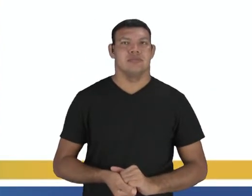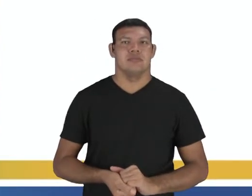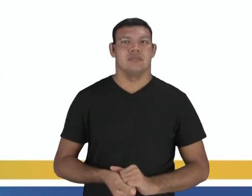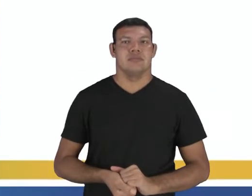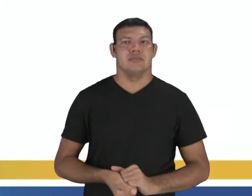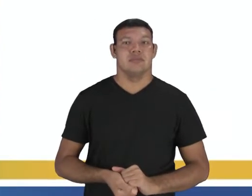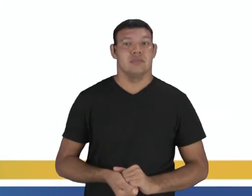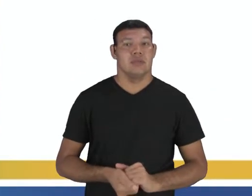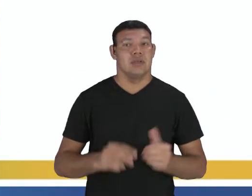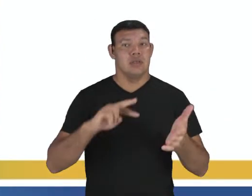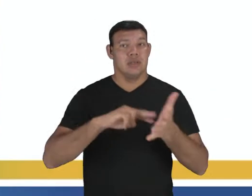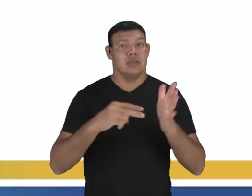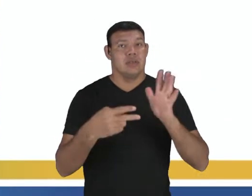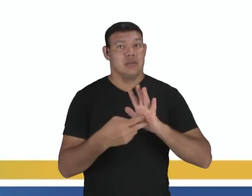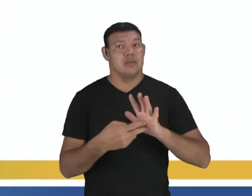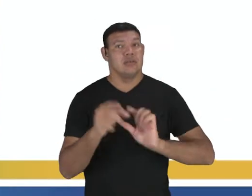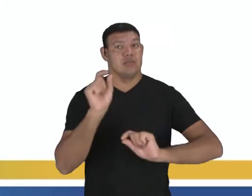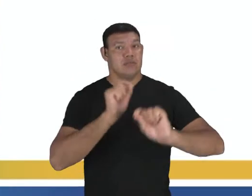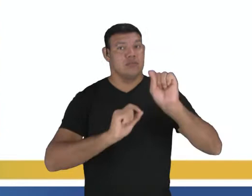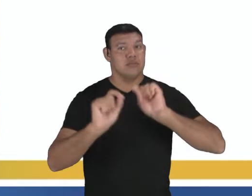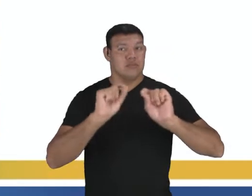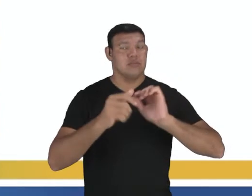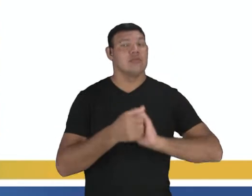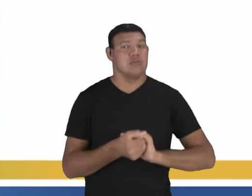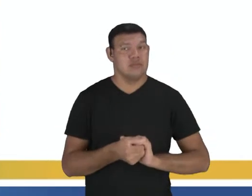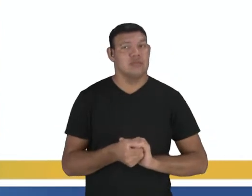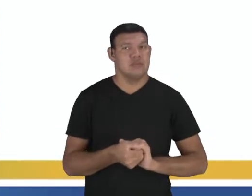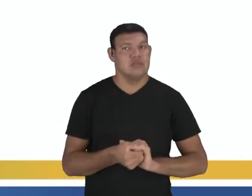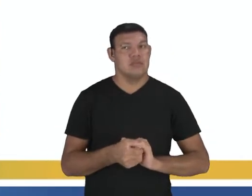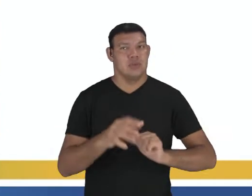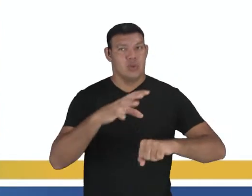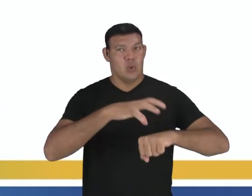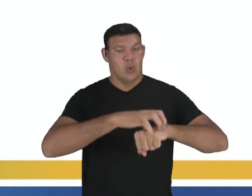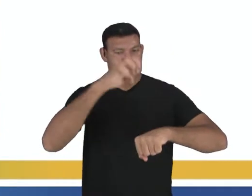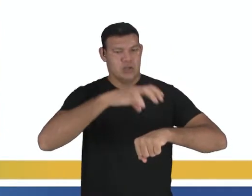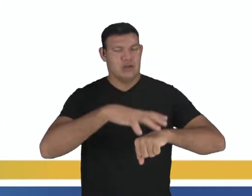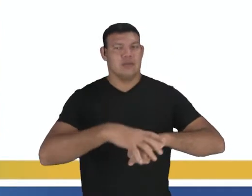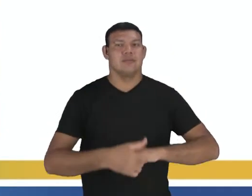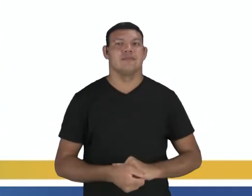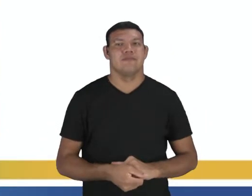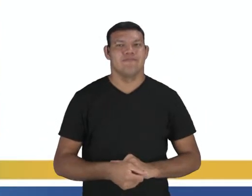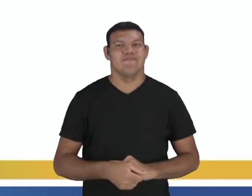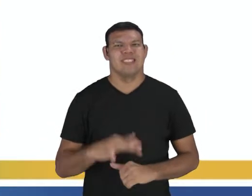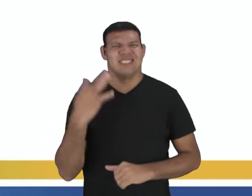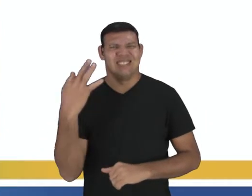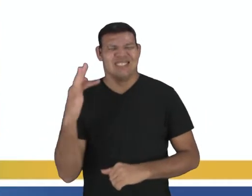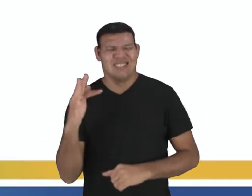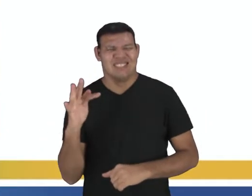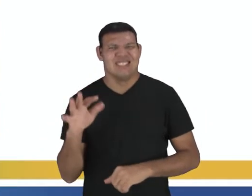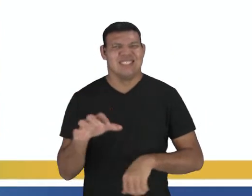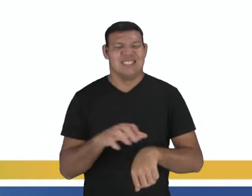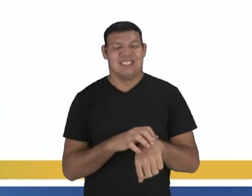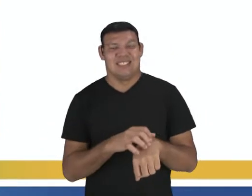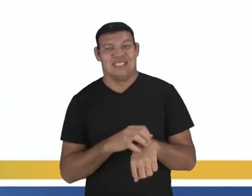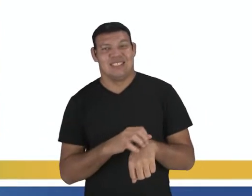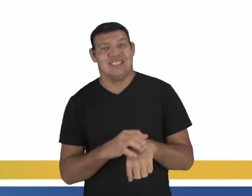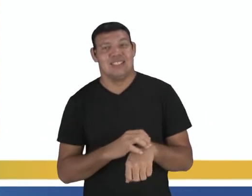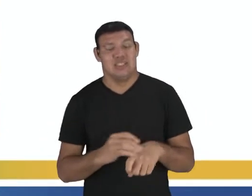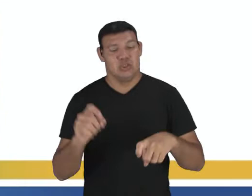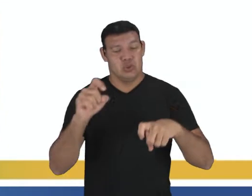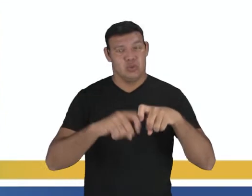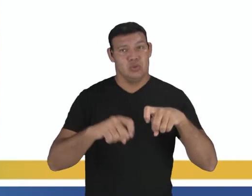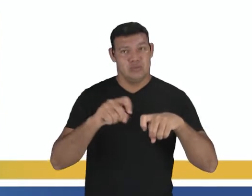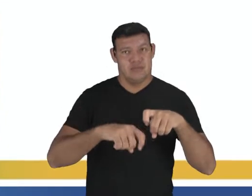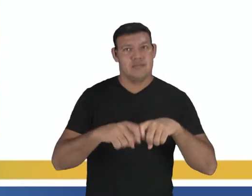aquelas ínguas significam que o seu corpo está em um estado inflamatório, tá? Dor, ardência ou incômodo no ato